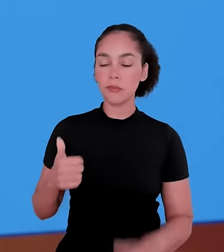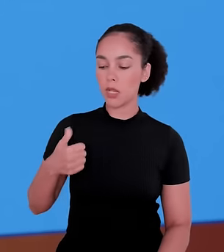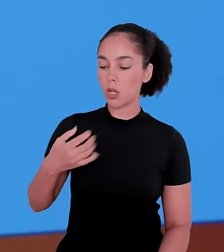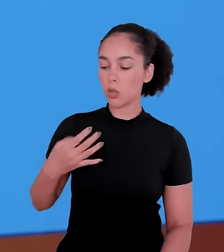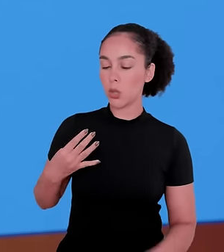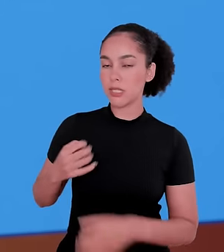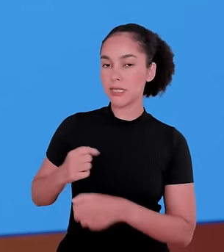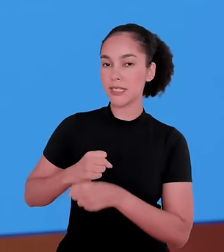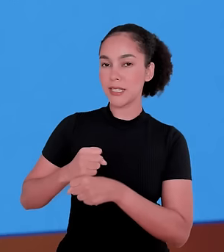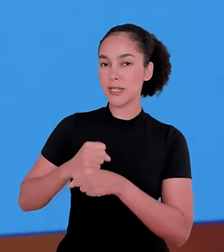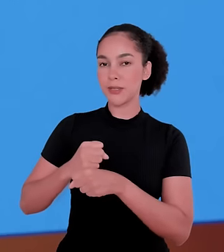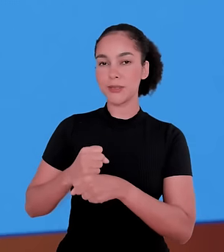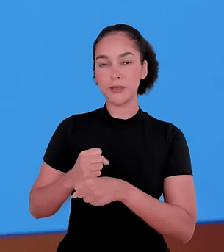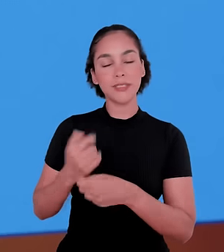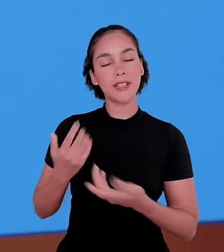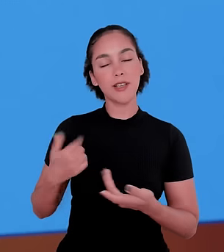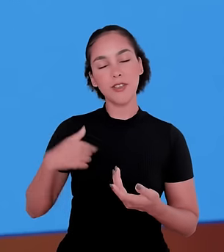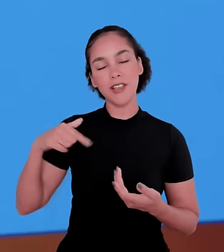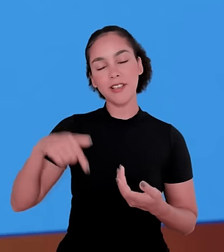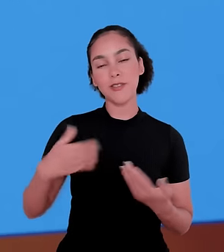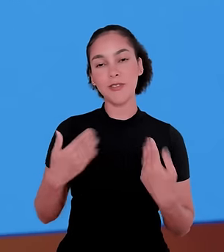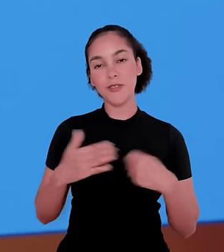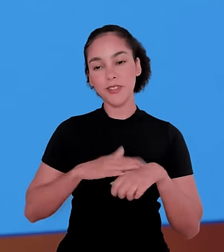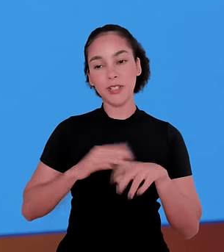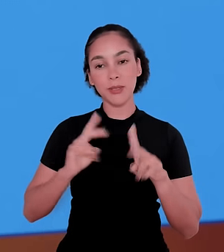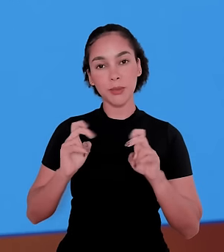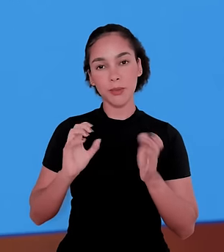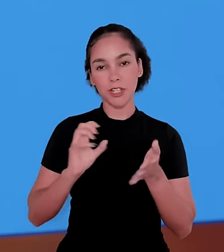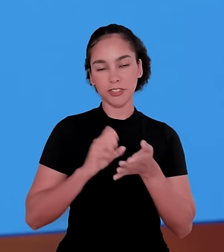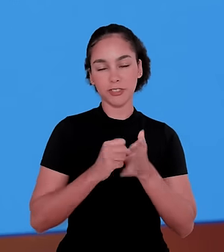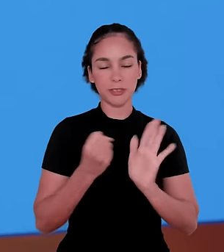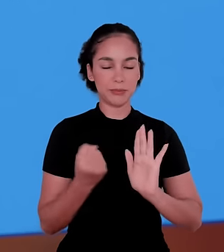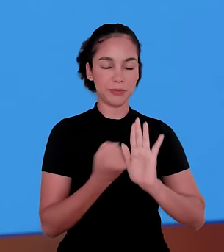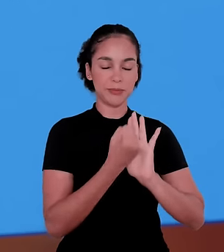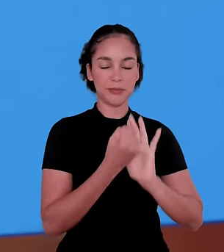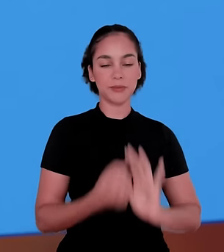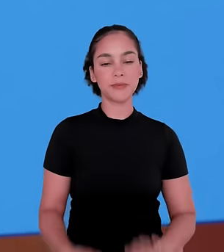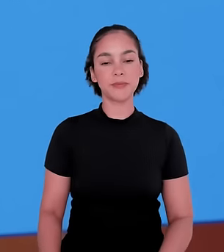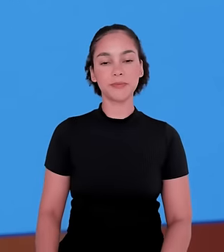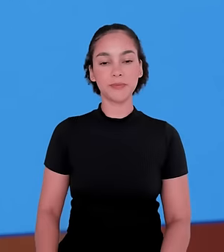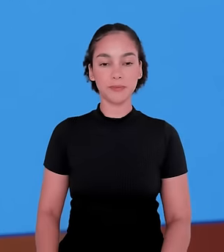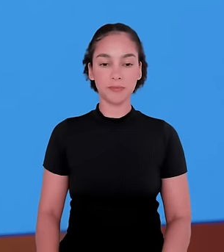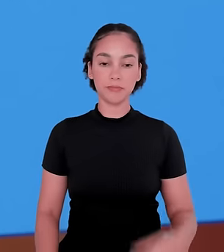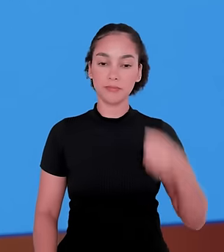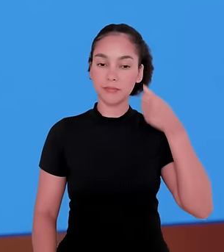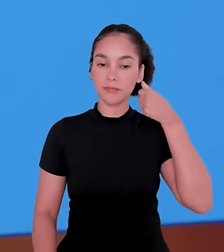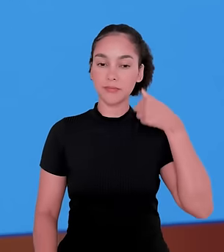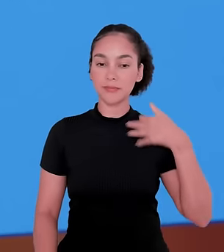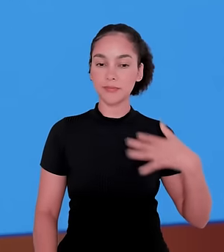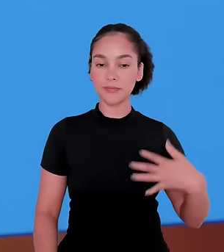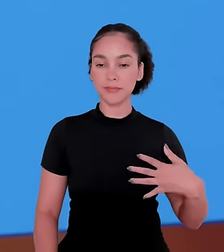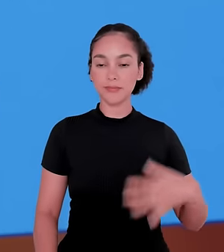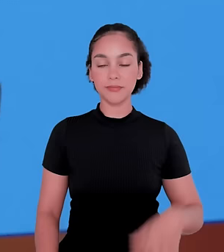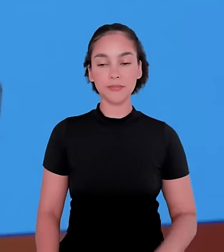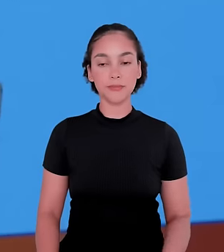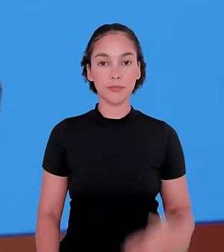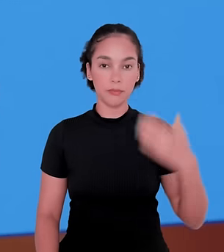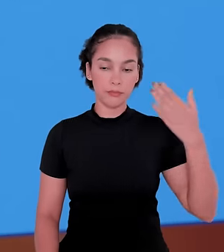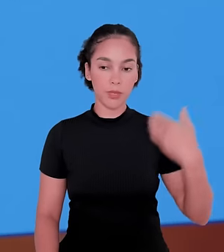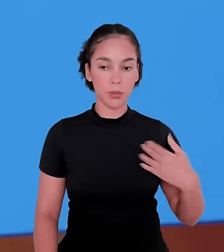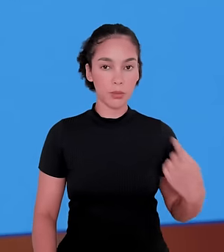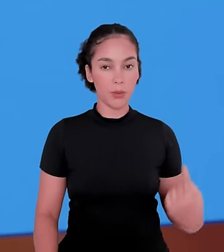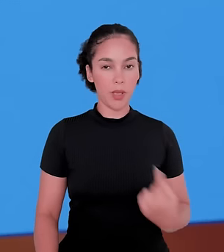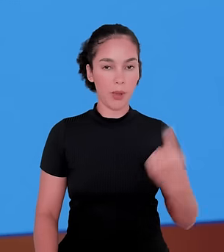no INPI e vim aqui conversar um pouquinho com vocês sobre o registro de marcas eh na minha autodescrição e eu sou